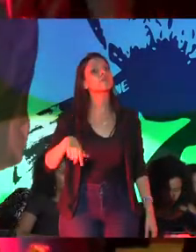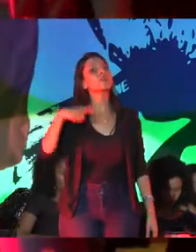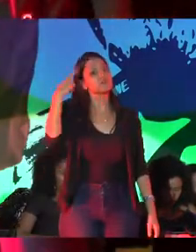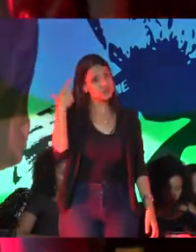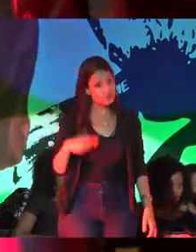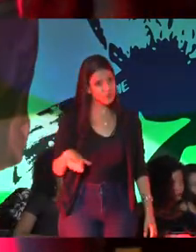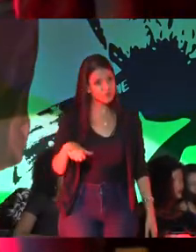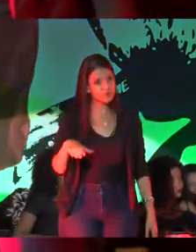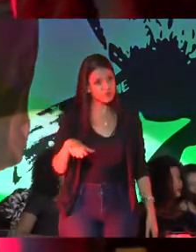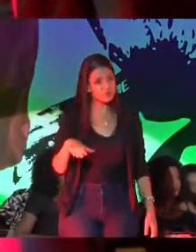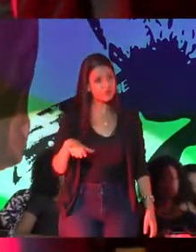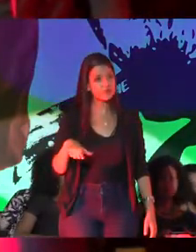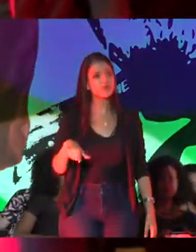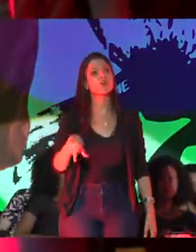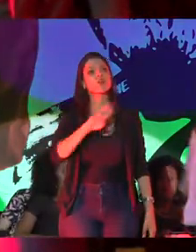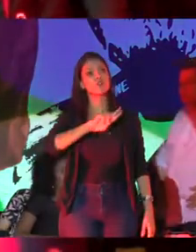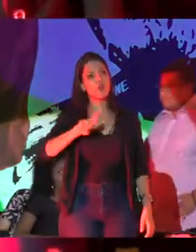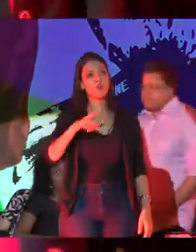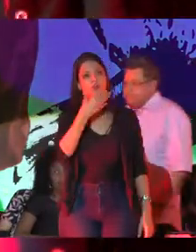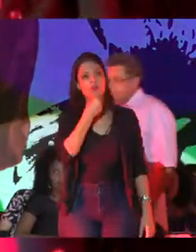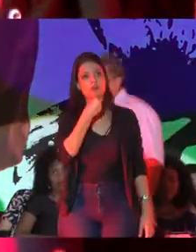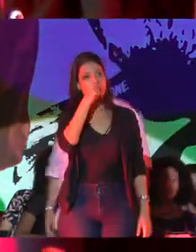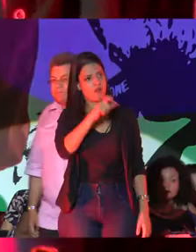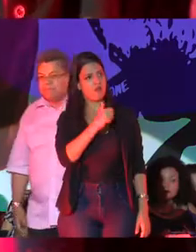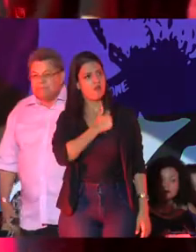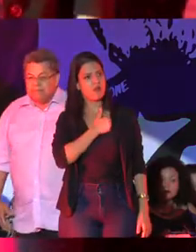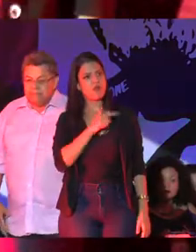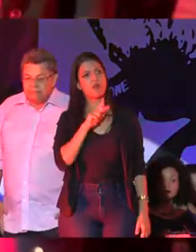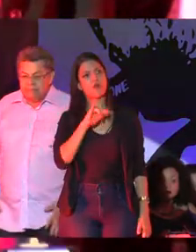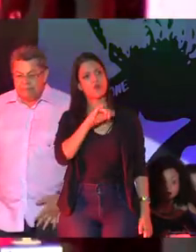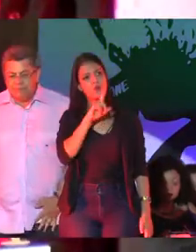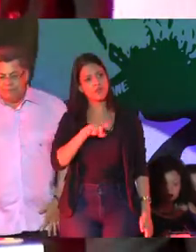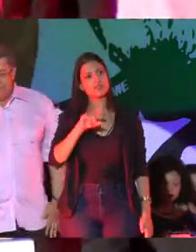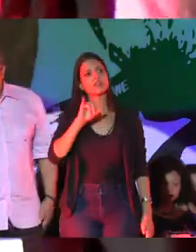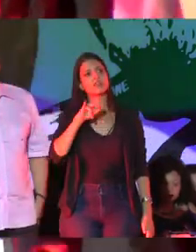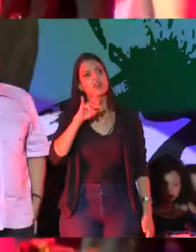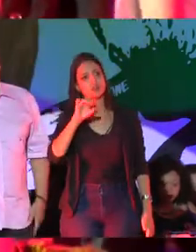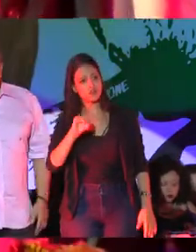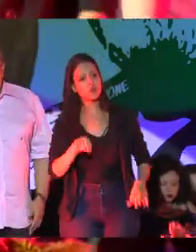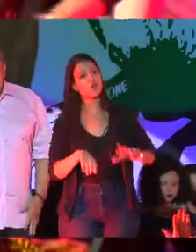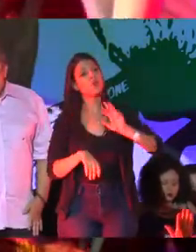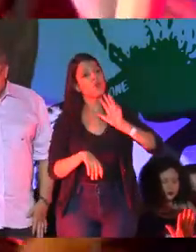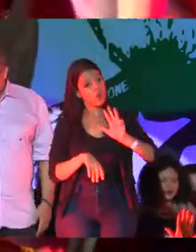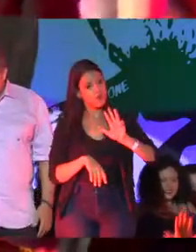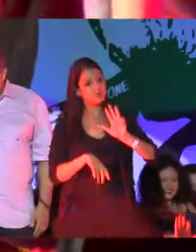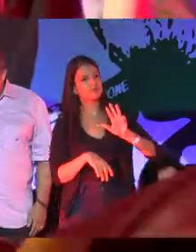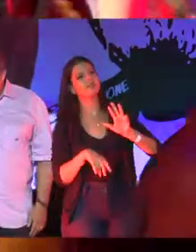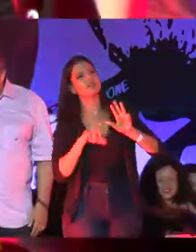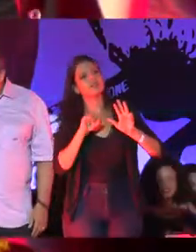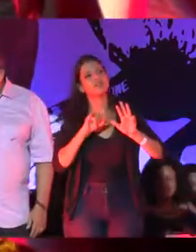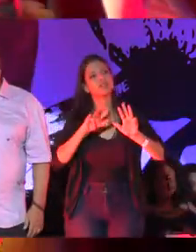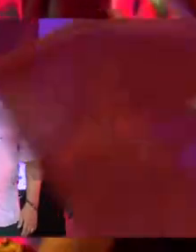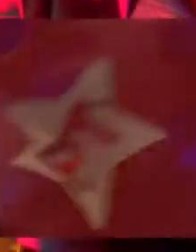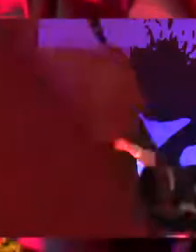uma vez, o nome do companheiro Luiz Inácio Lula da Silva.